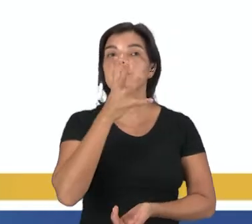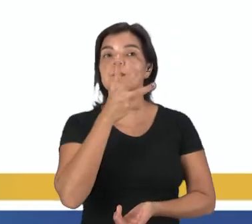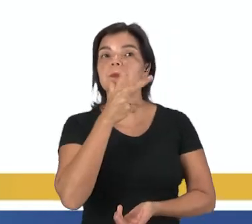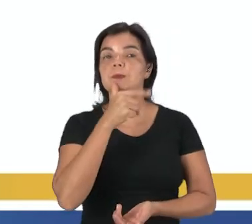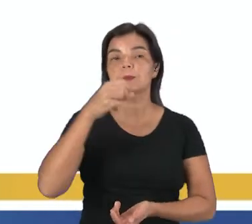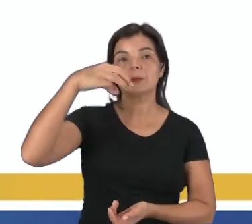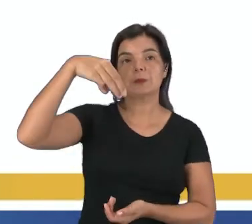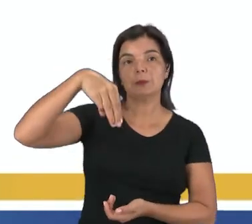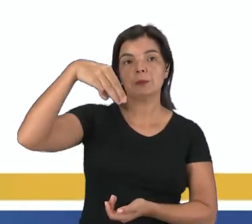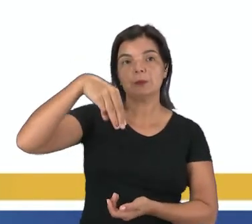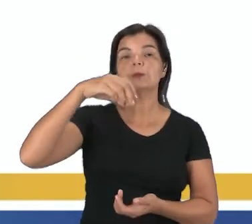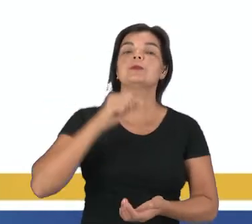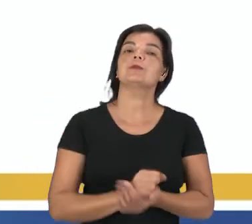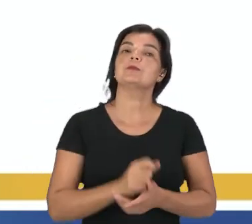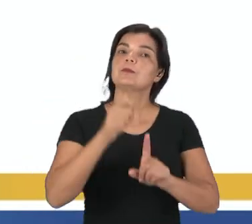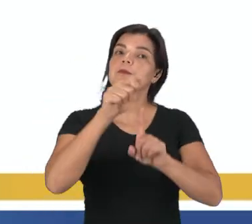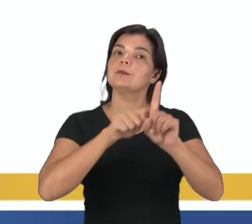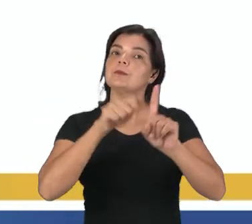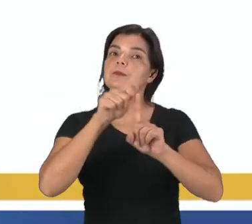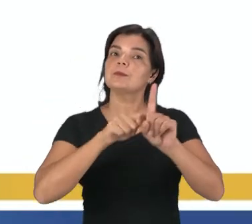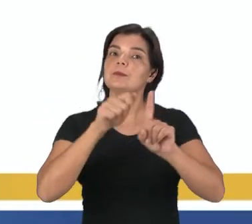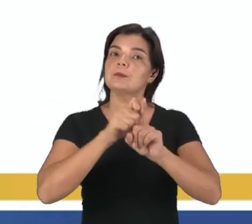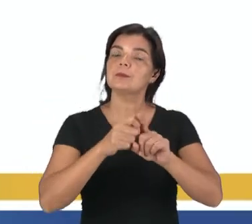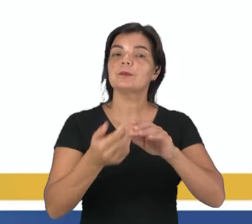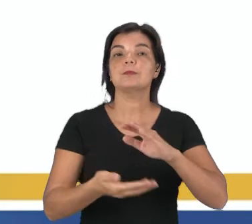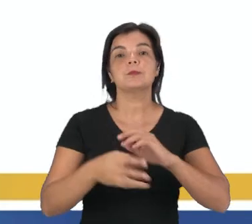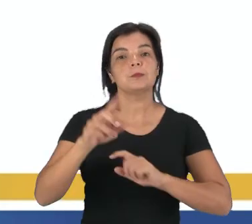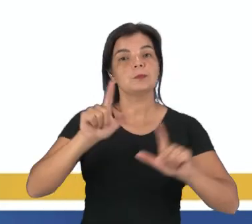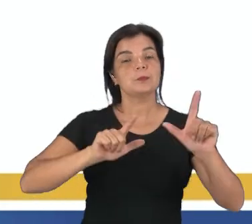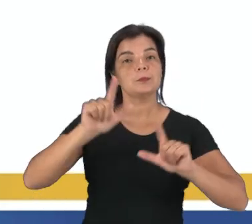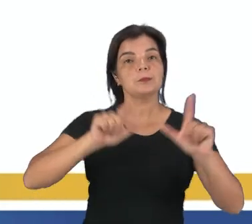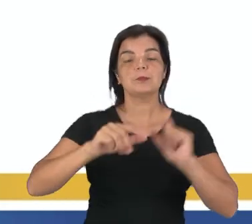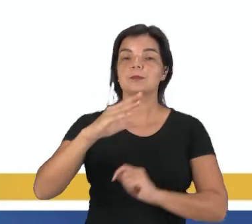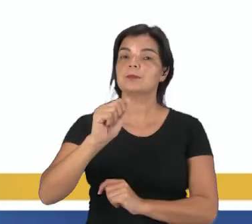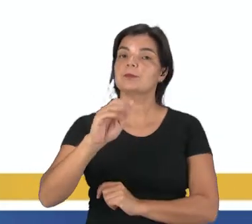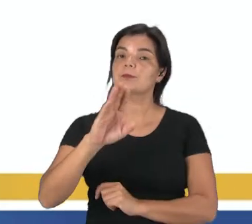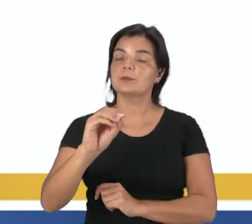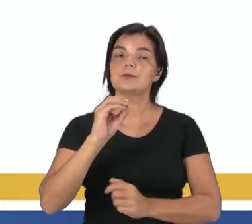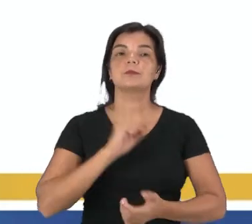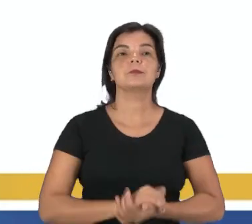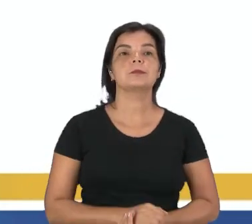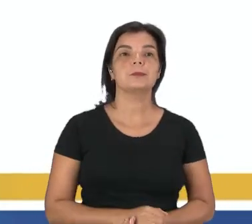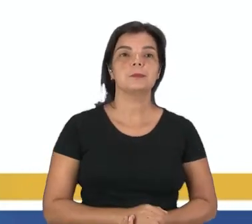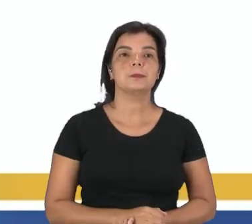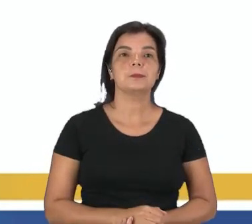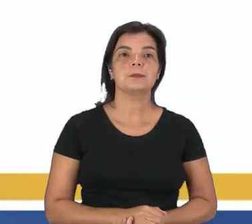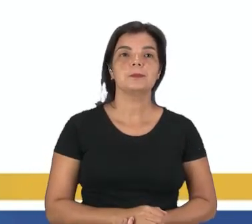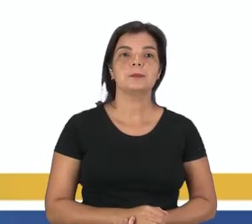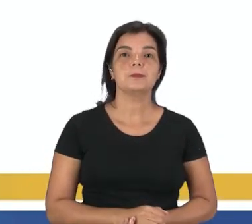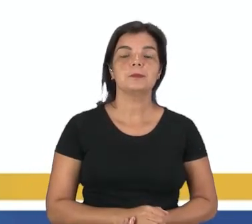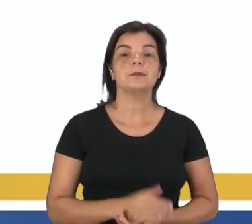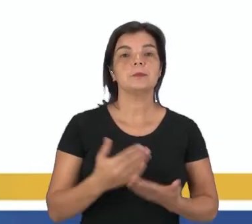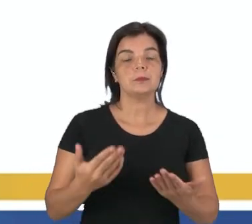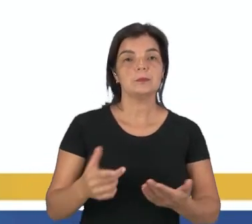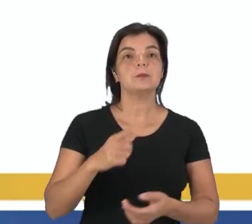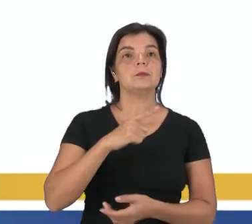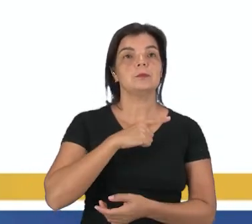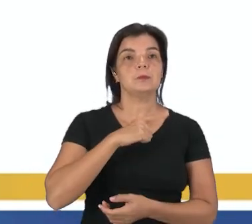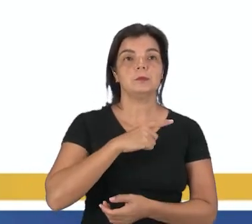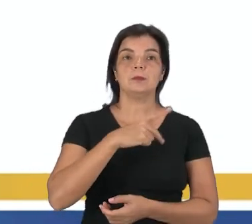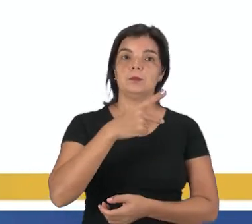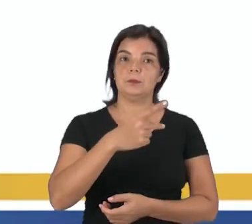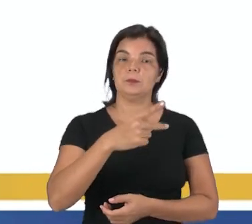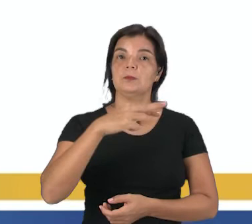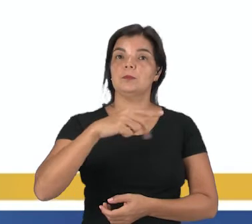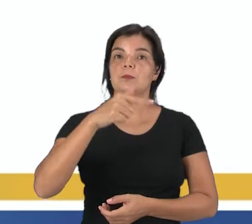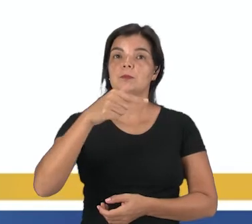letra P, em real, e a duração, representada pela letra M, em mês, dos pacotes de TV a cabo. Então, eu vou ter que o preço vai